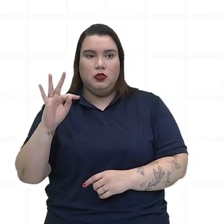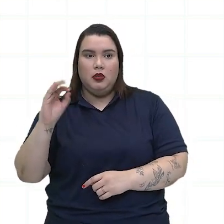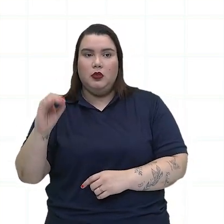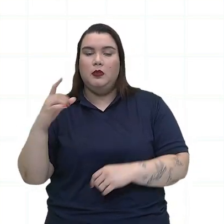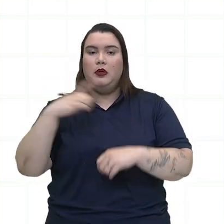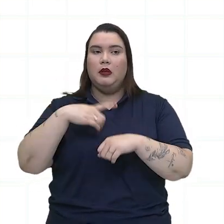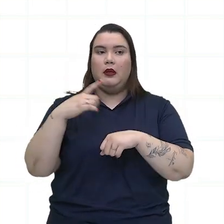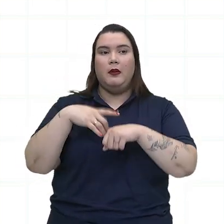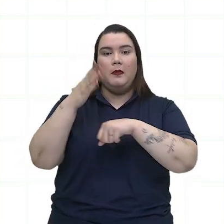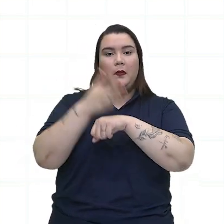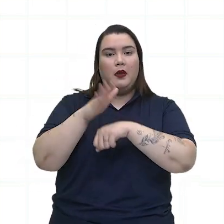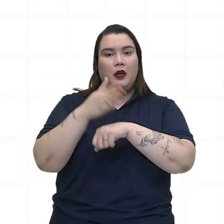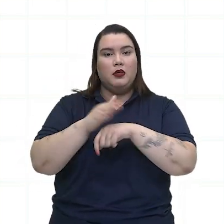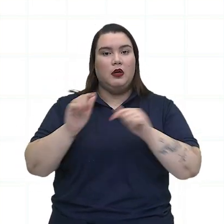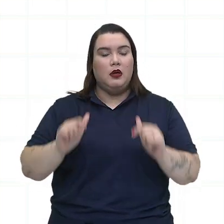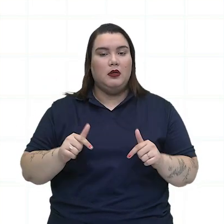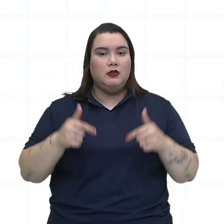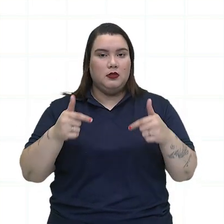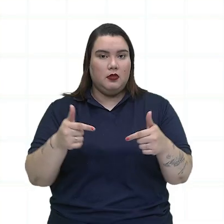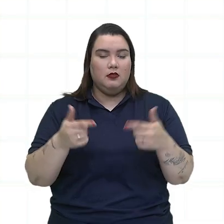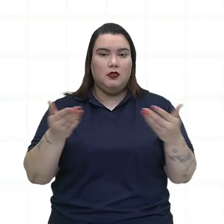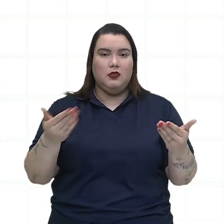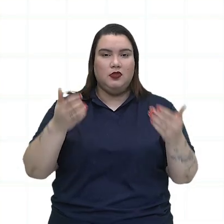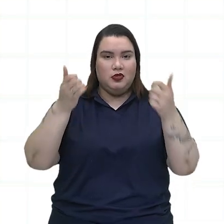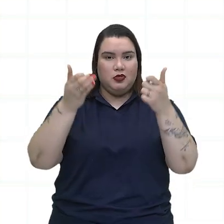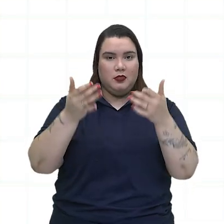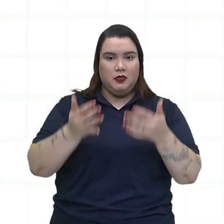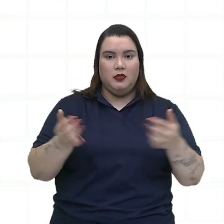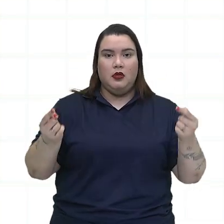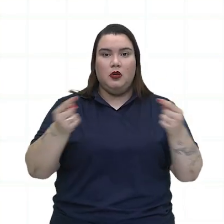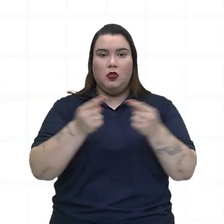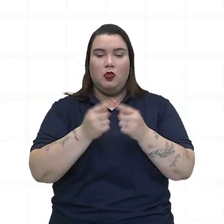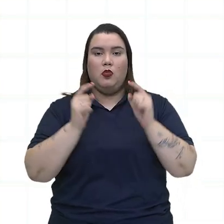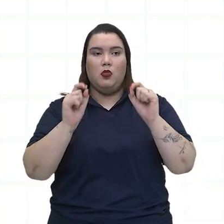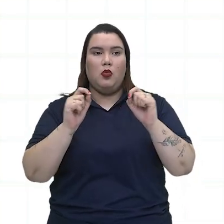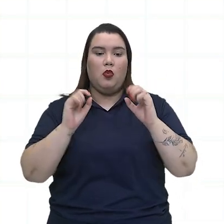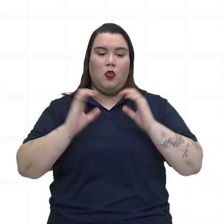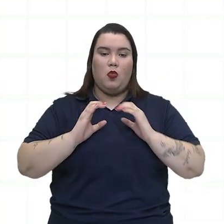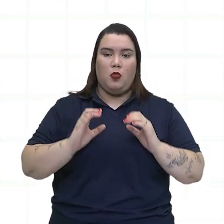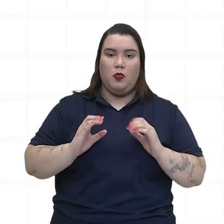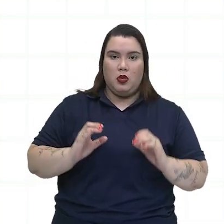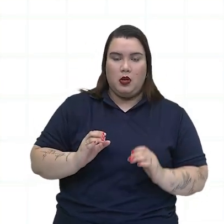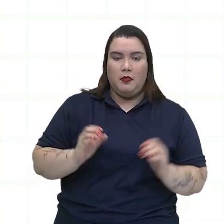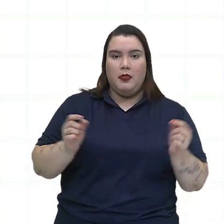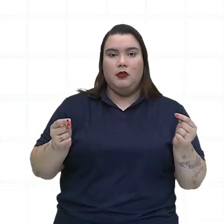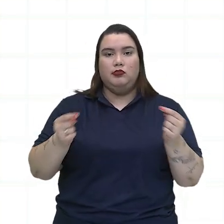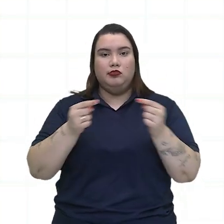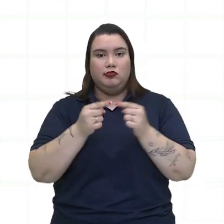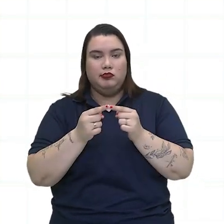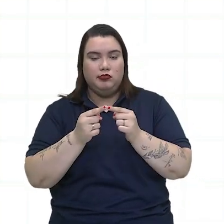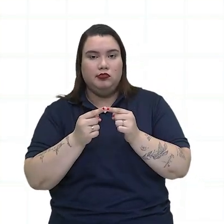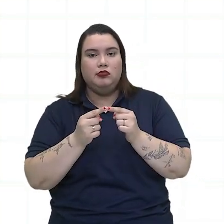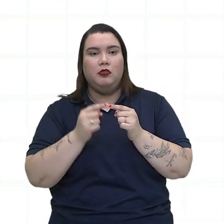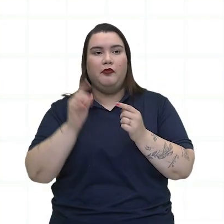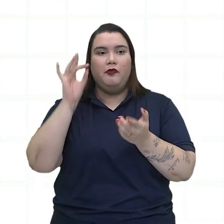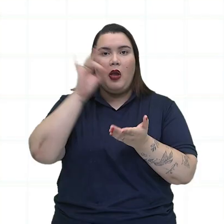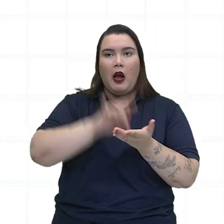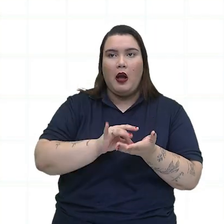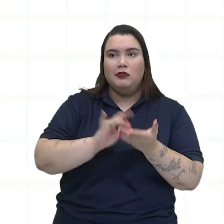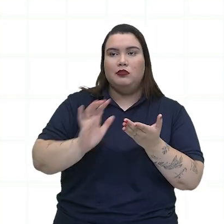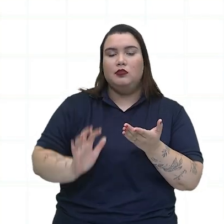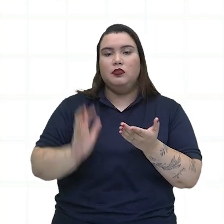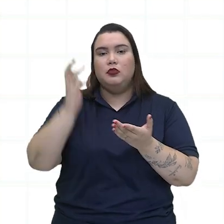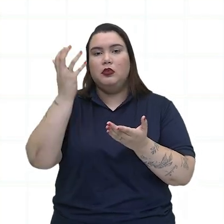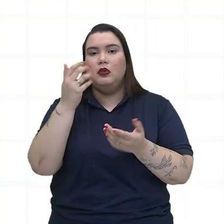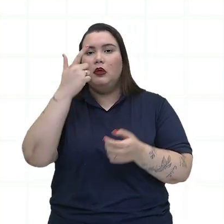nós falamos, eu estou falando sobre hábitos, rotina, sobre fatos. Então, quem é que tem esse